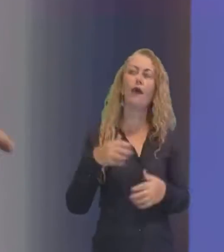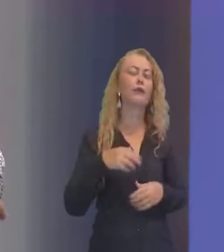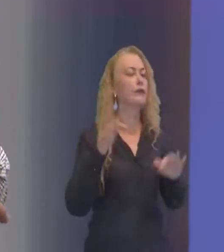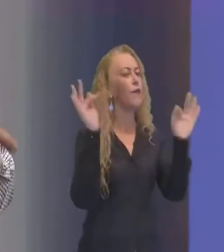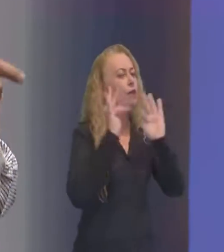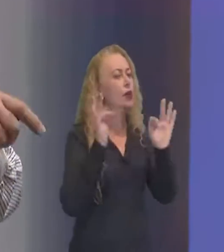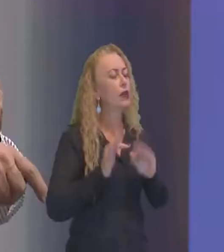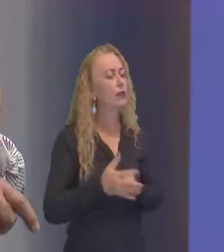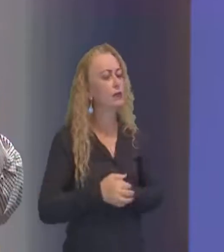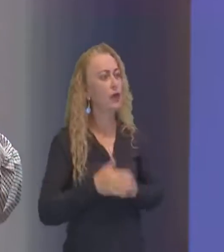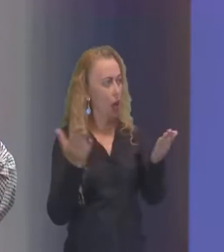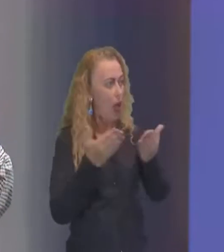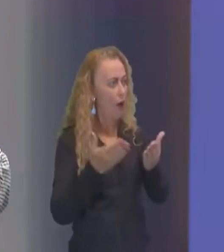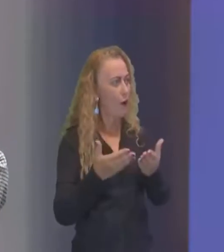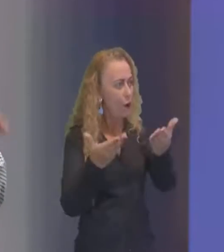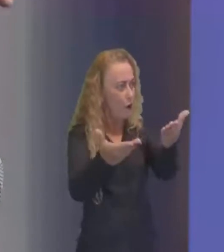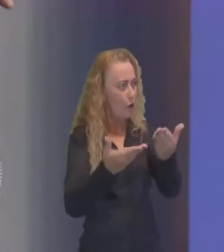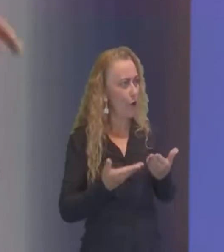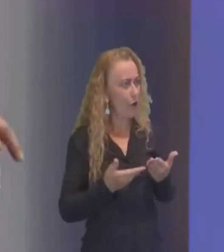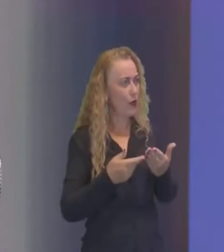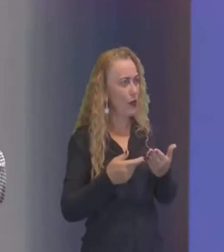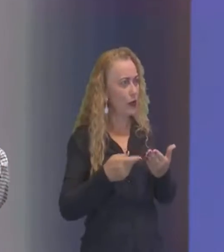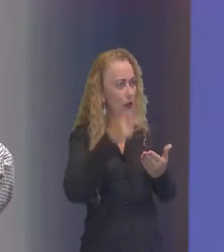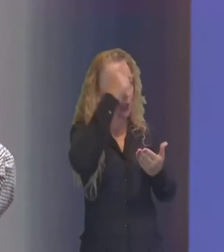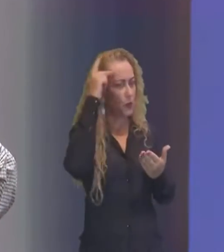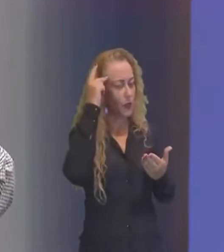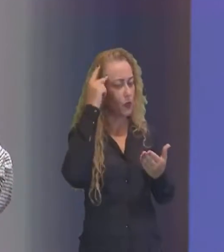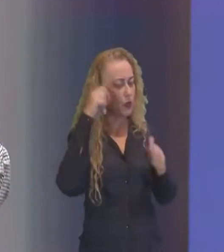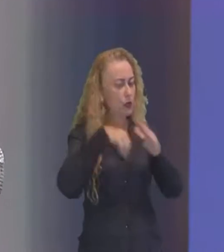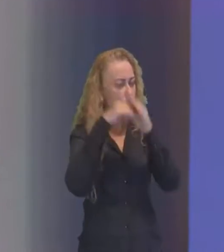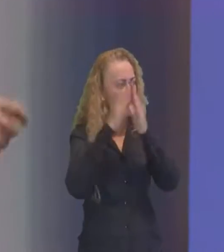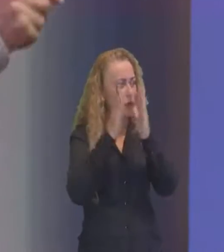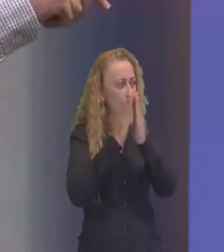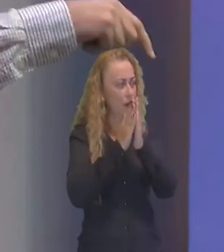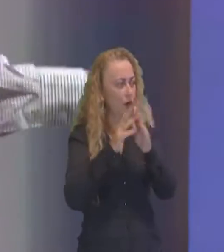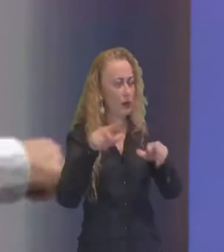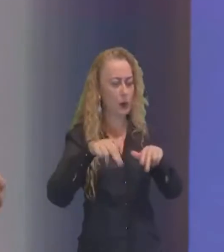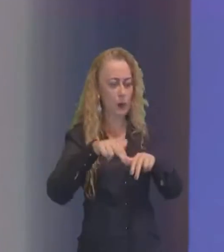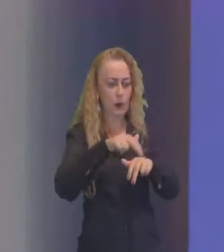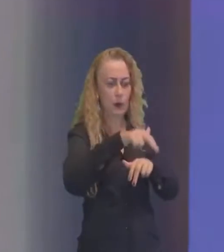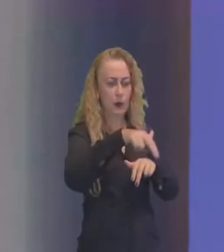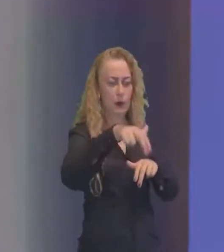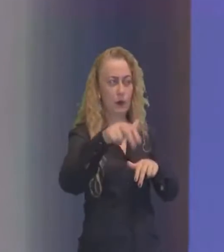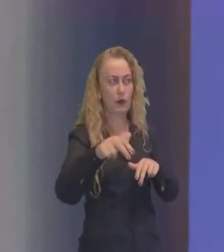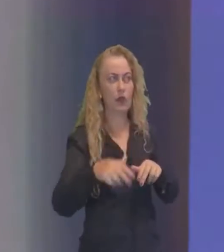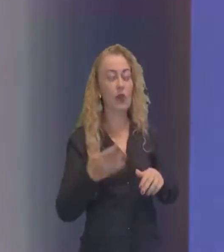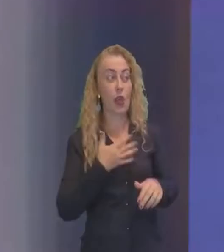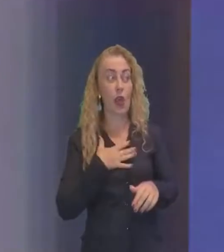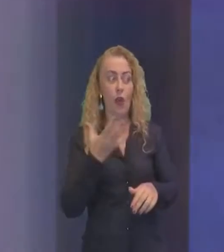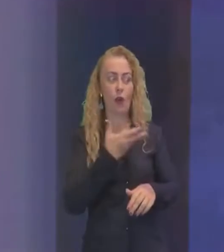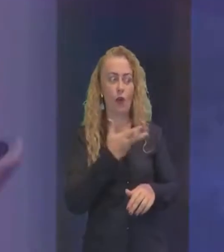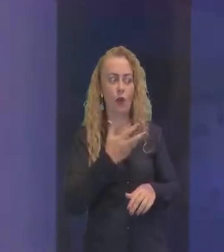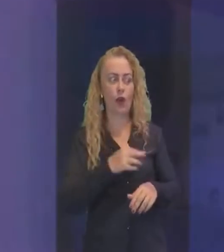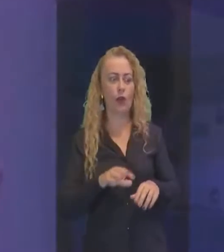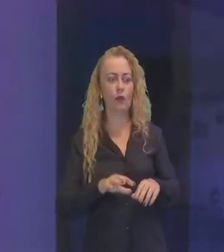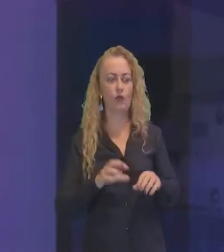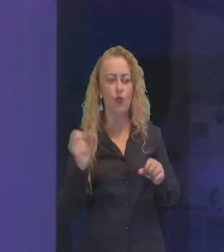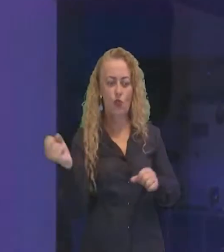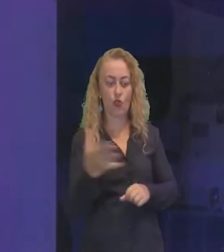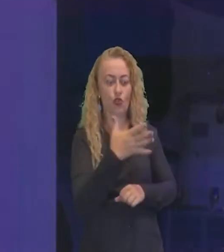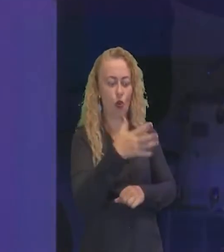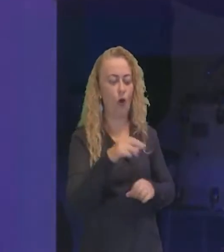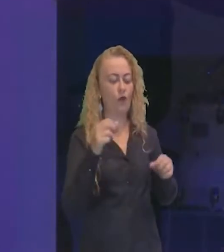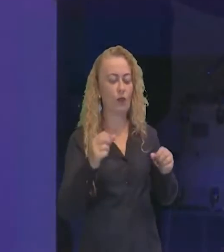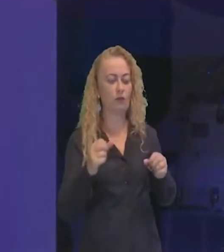convide o povo para vir à frente, e você vai orar por eles, porque eu quero fazer uma obra na vida do meu povo, da minha